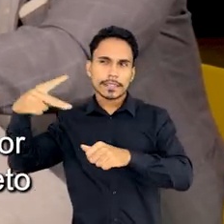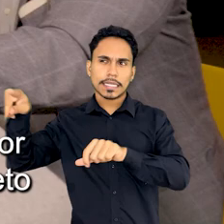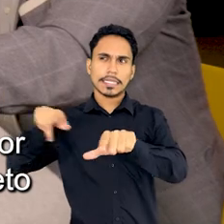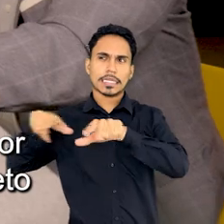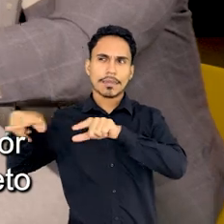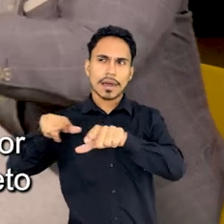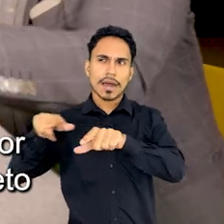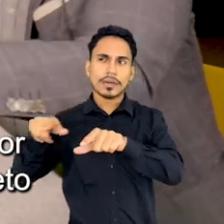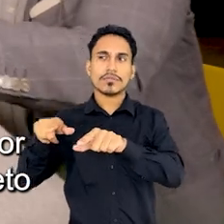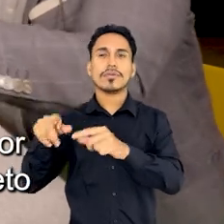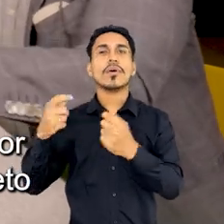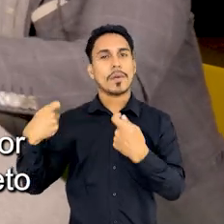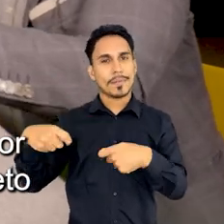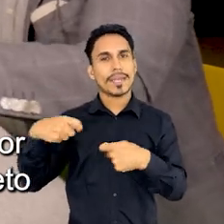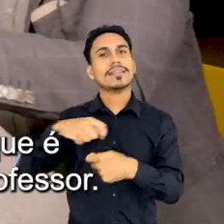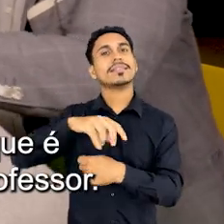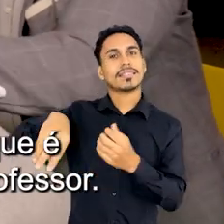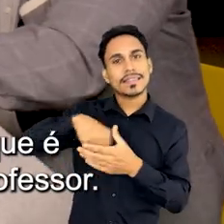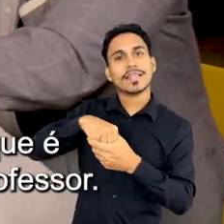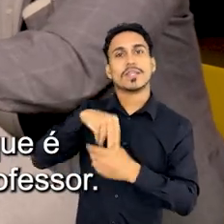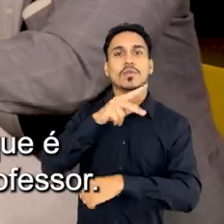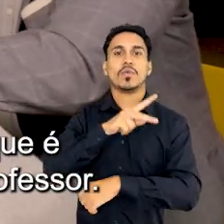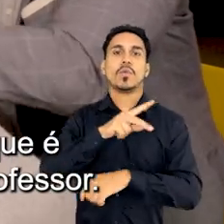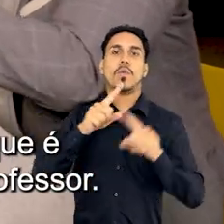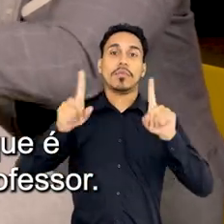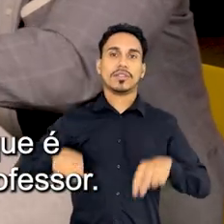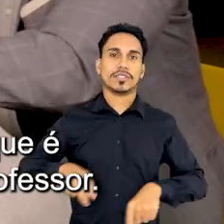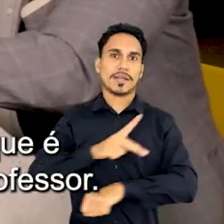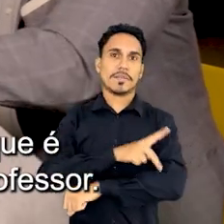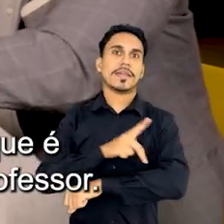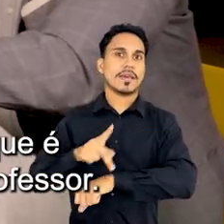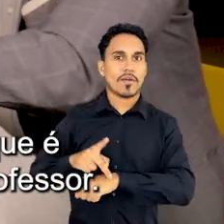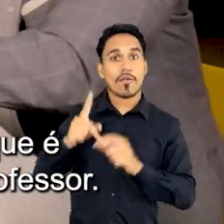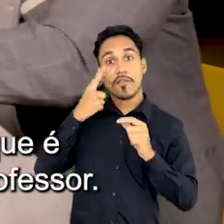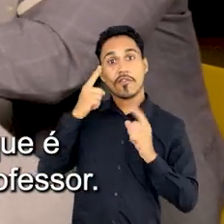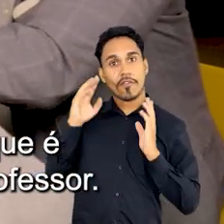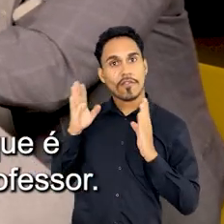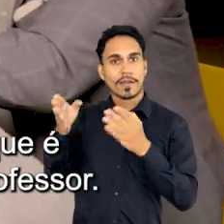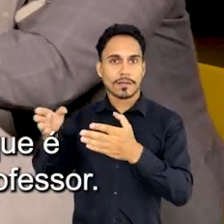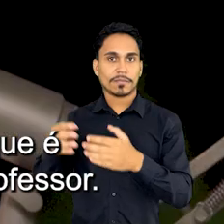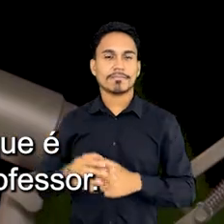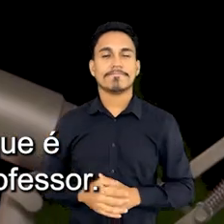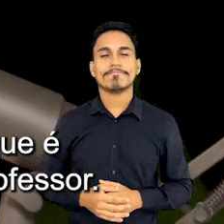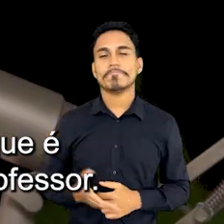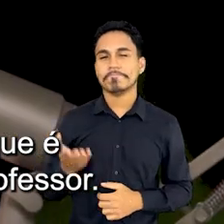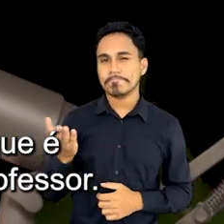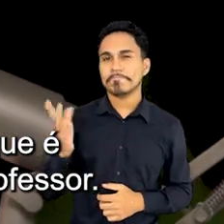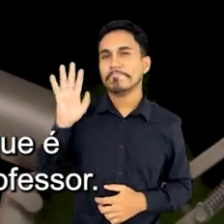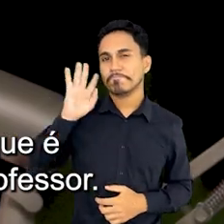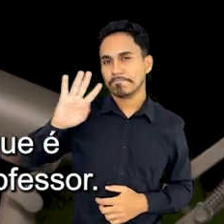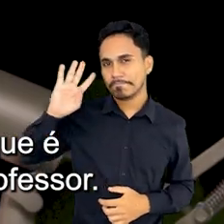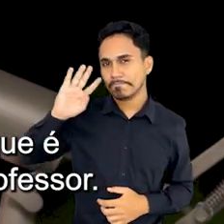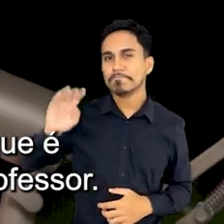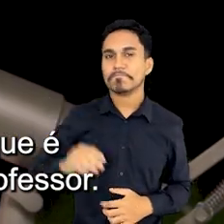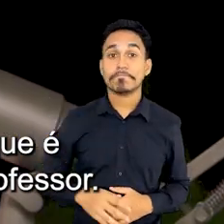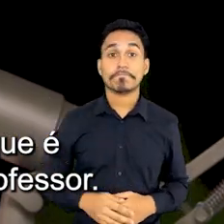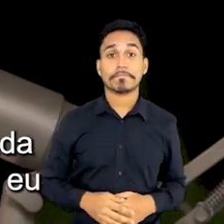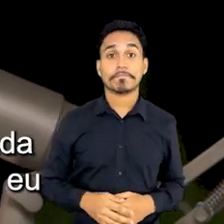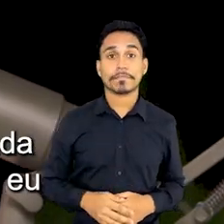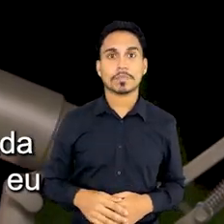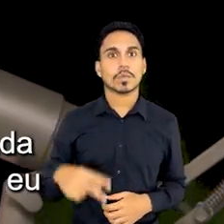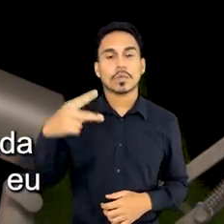dia por semana isso tudo tá descrito no projeto pedagógico de curso o currículo é a chave porque é o campo da disputa Que bacana que bacana